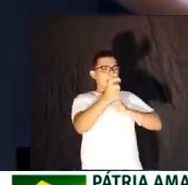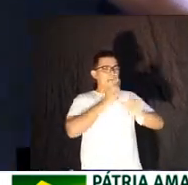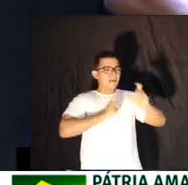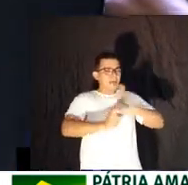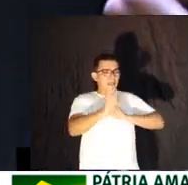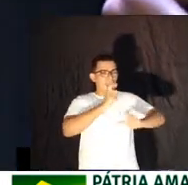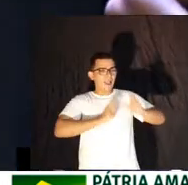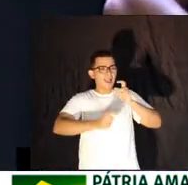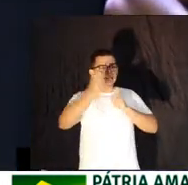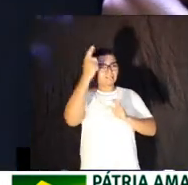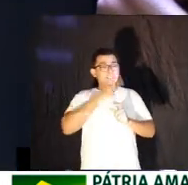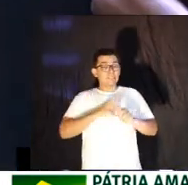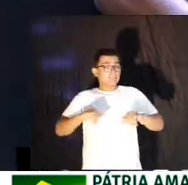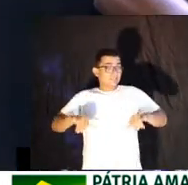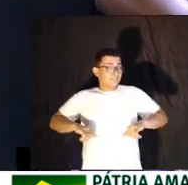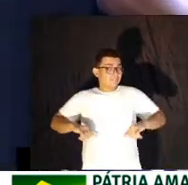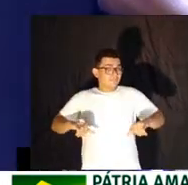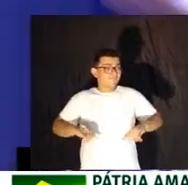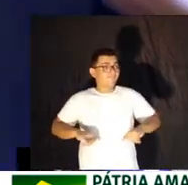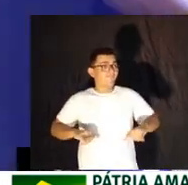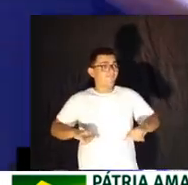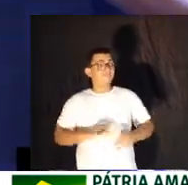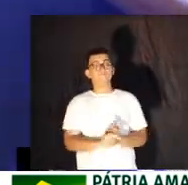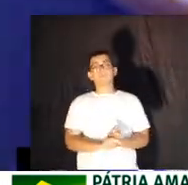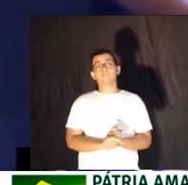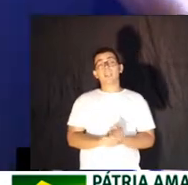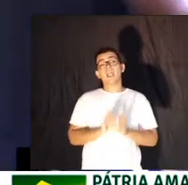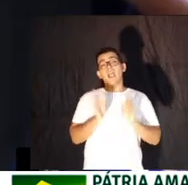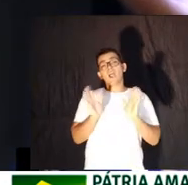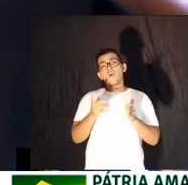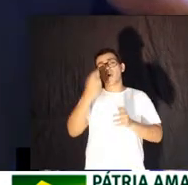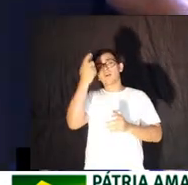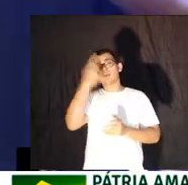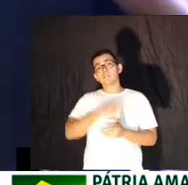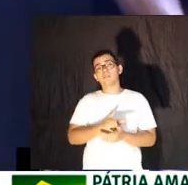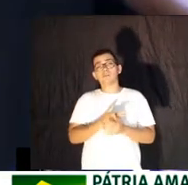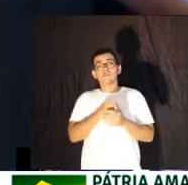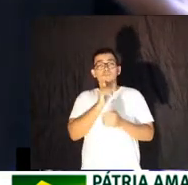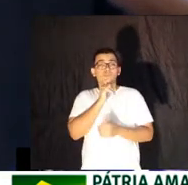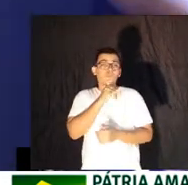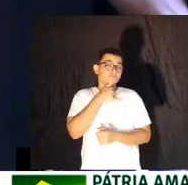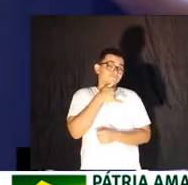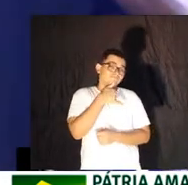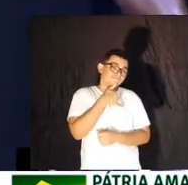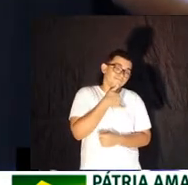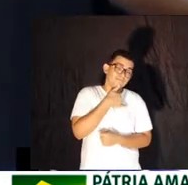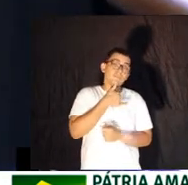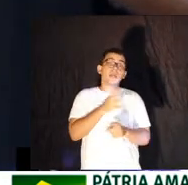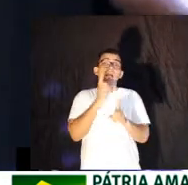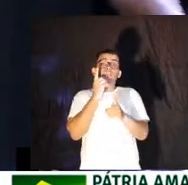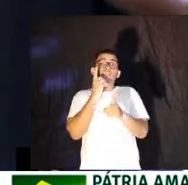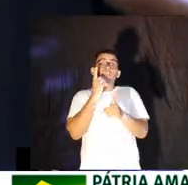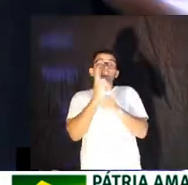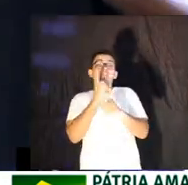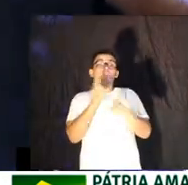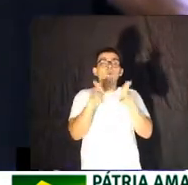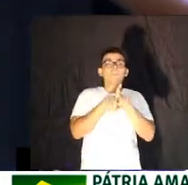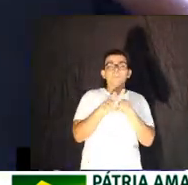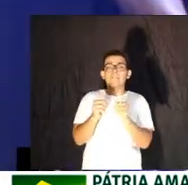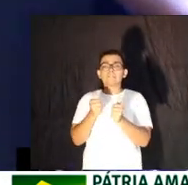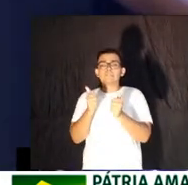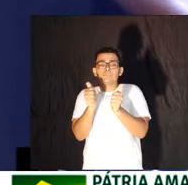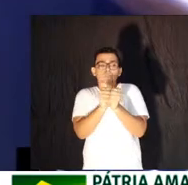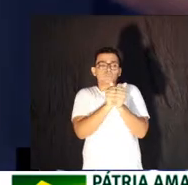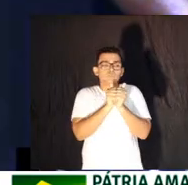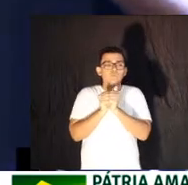Eu tô querendo uma conversa civilizada. Sei que tá esperando uma crítica. Estou